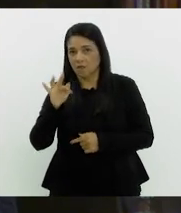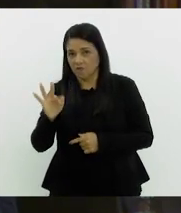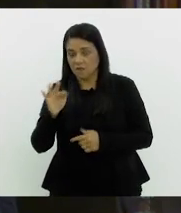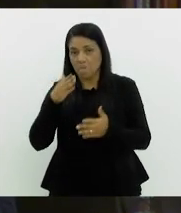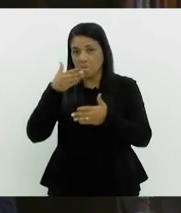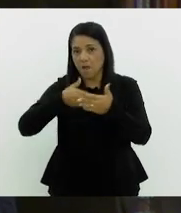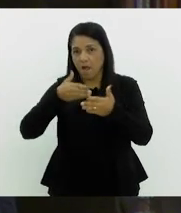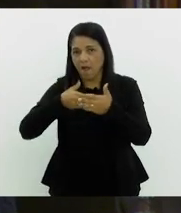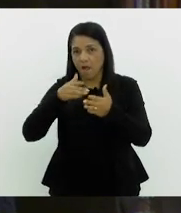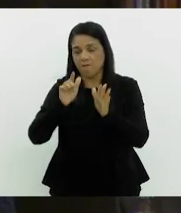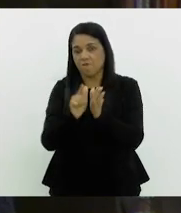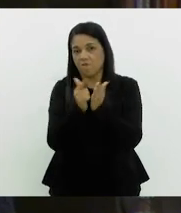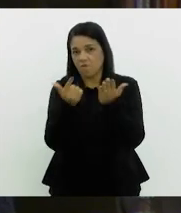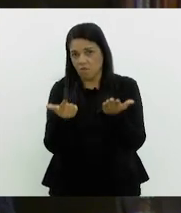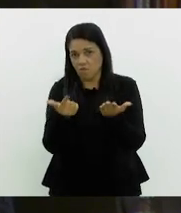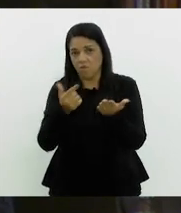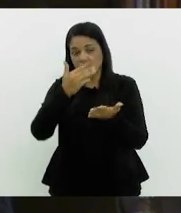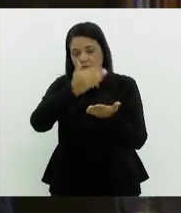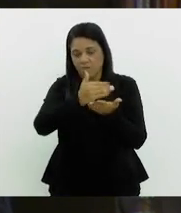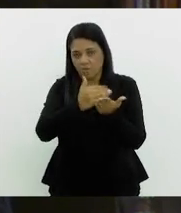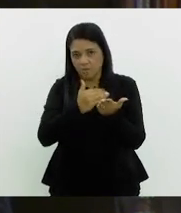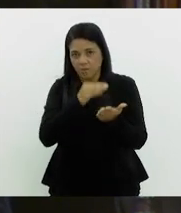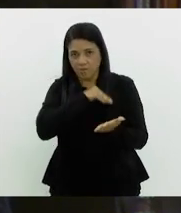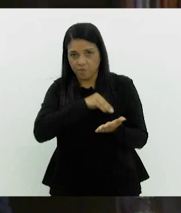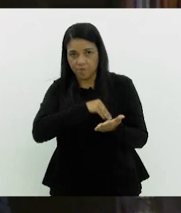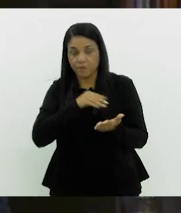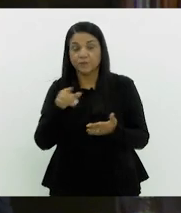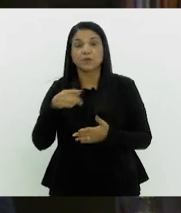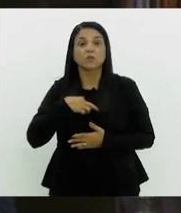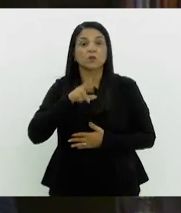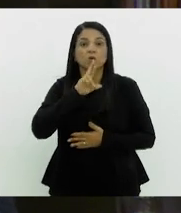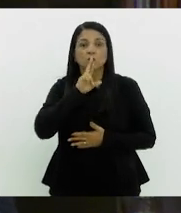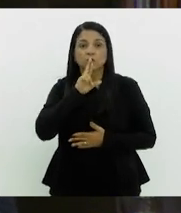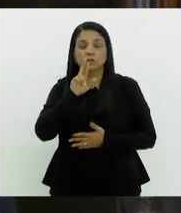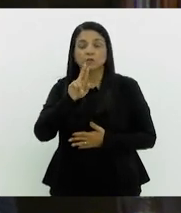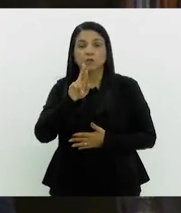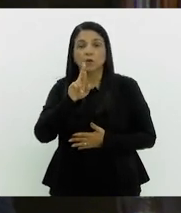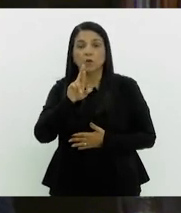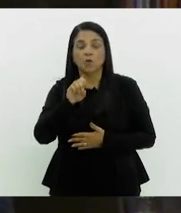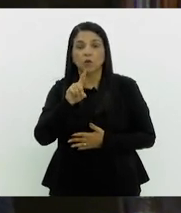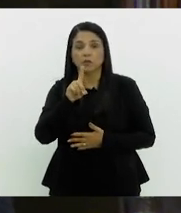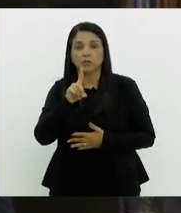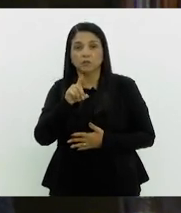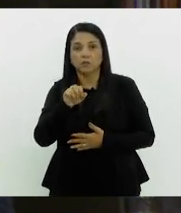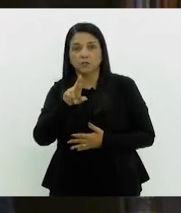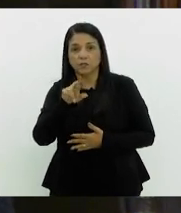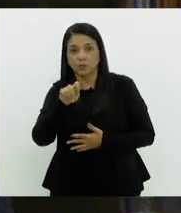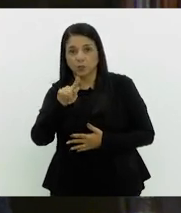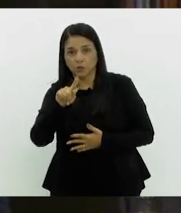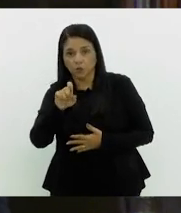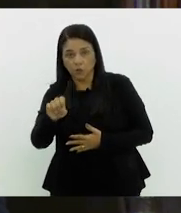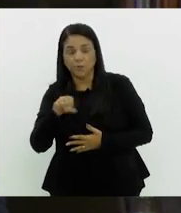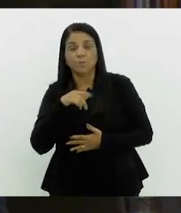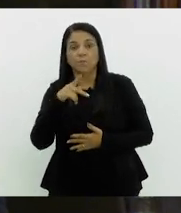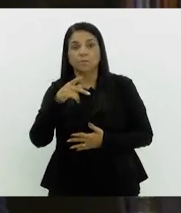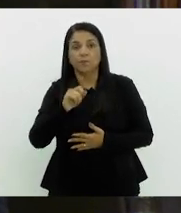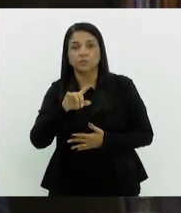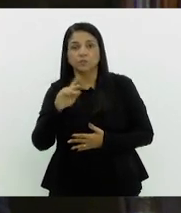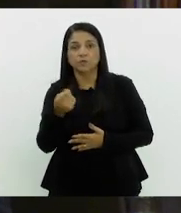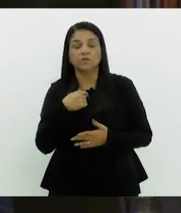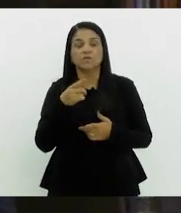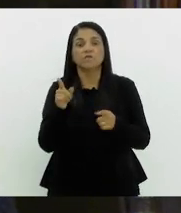Folha, Rodrigo Pacheco diz que vai acionar a advocacia do Senado para reverter a